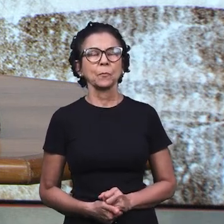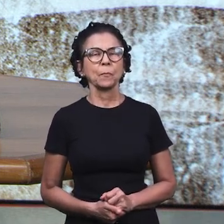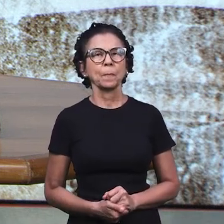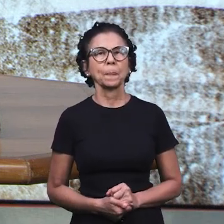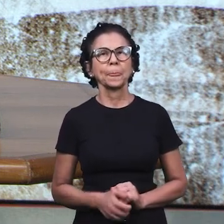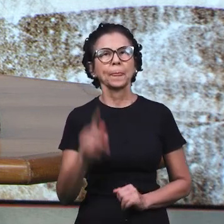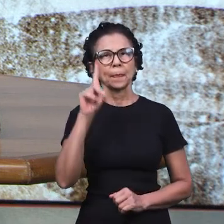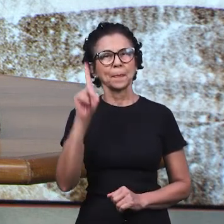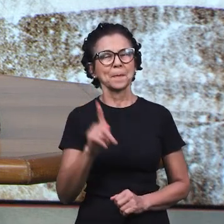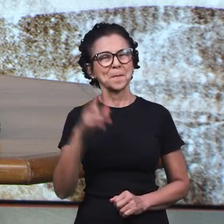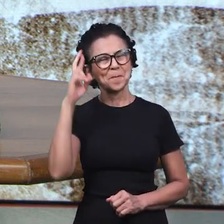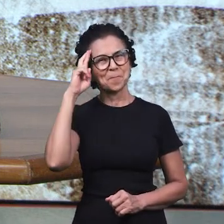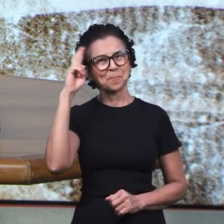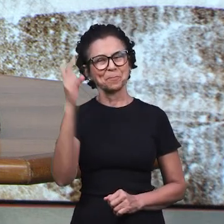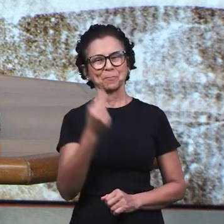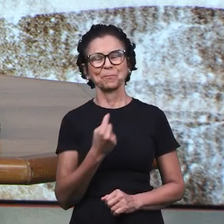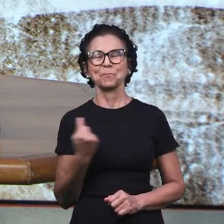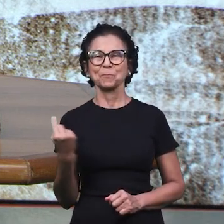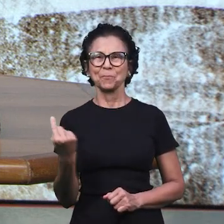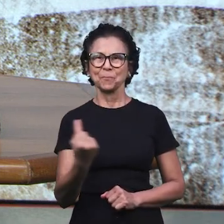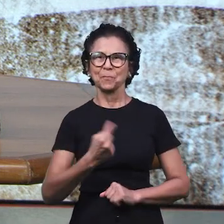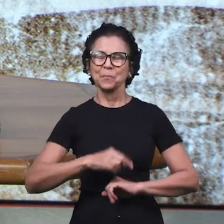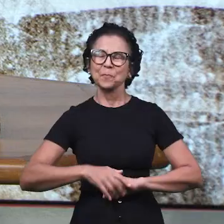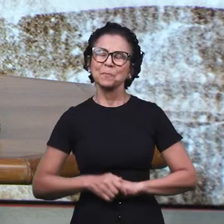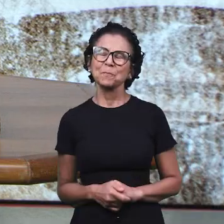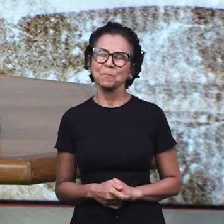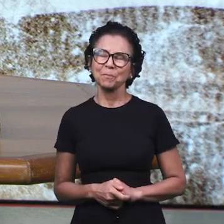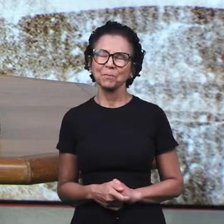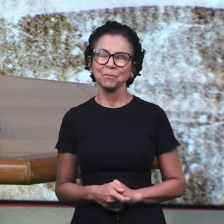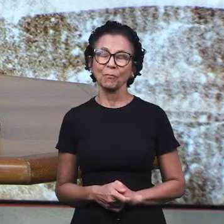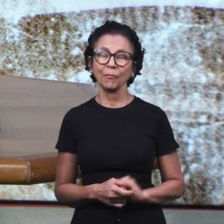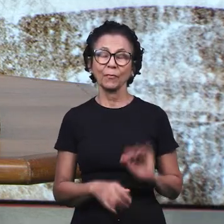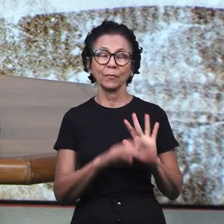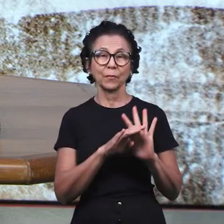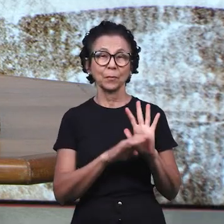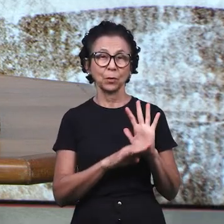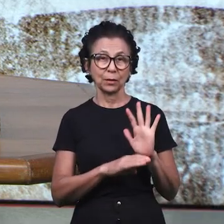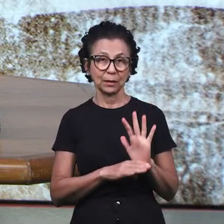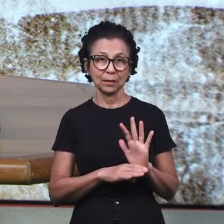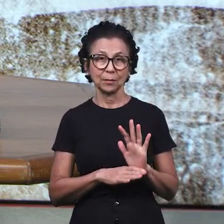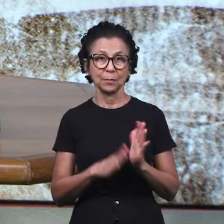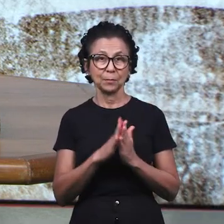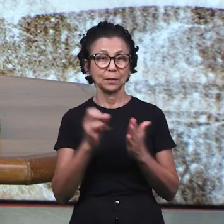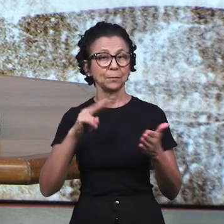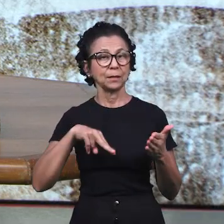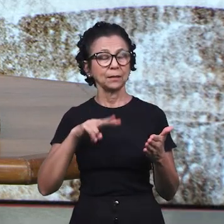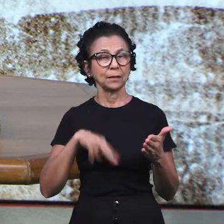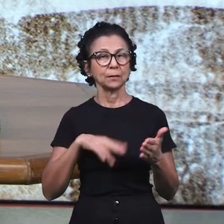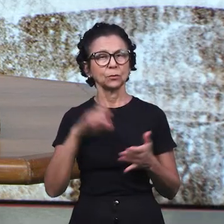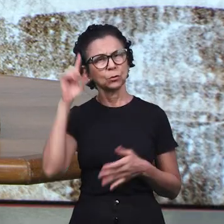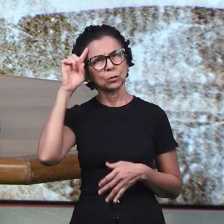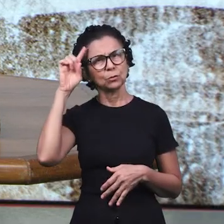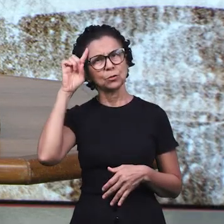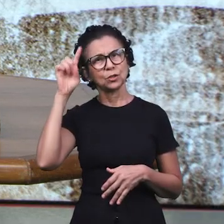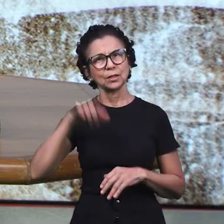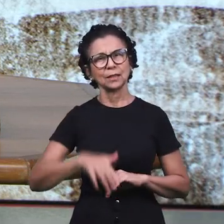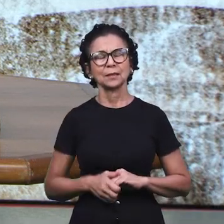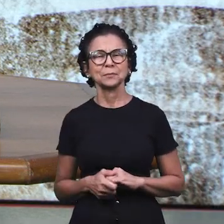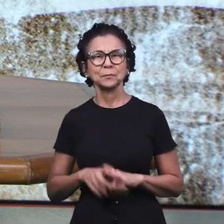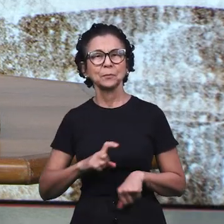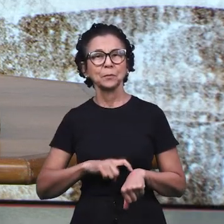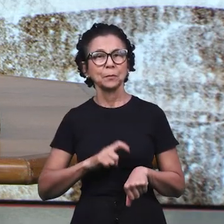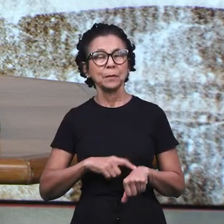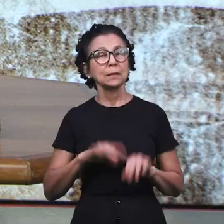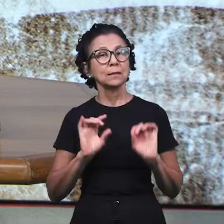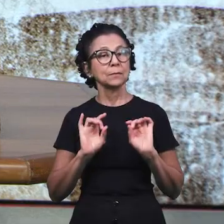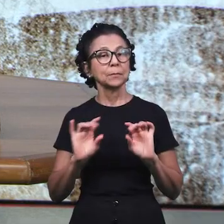paz do Senhor Jesus a todos. Nós estamos no nosso programa diário Leitura da Bíblia. É um tempo muito